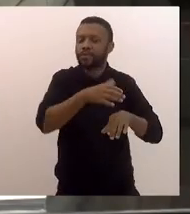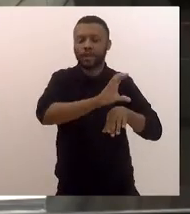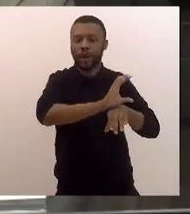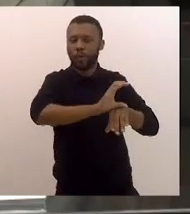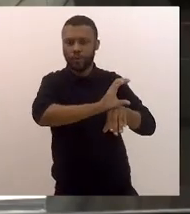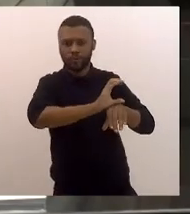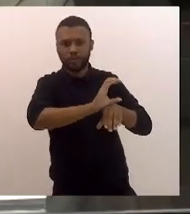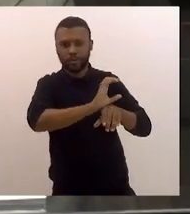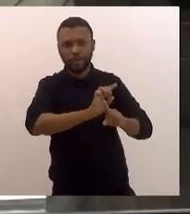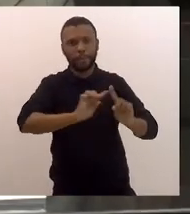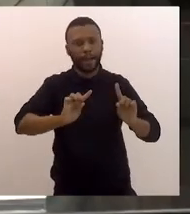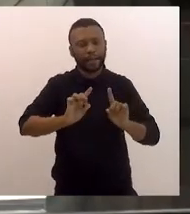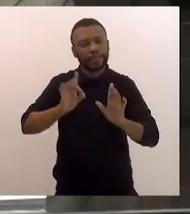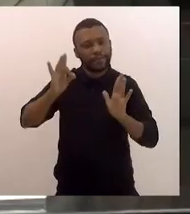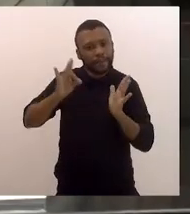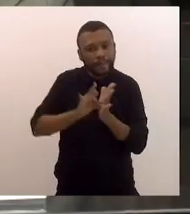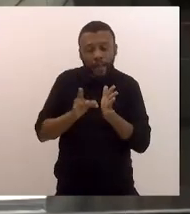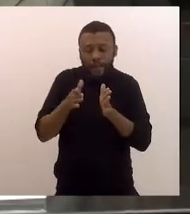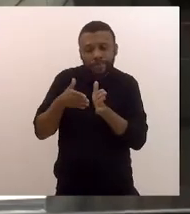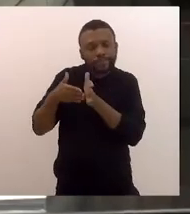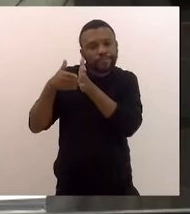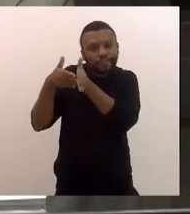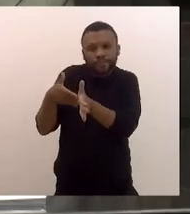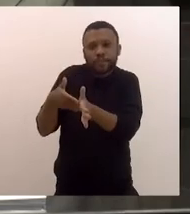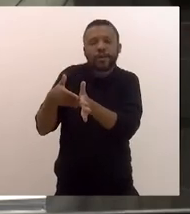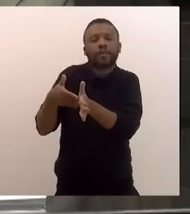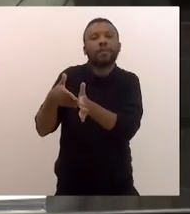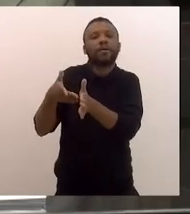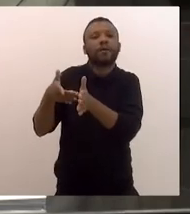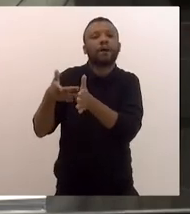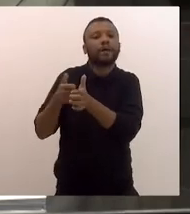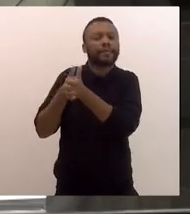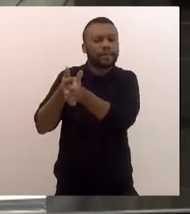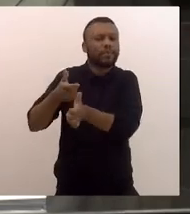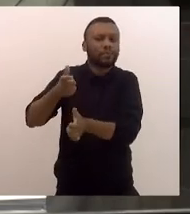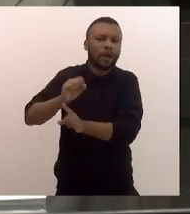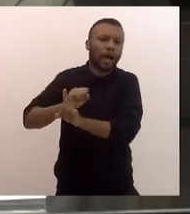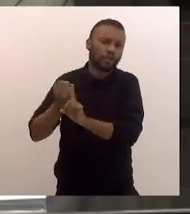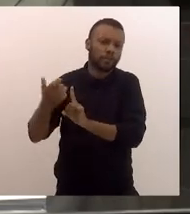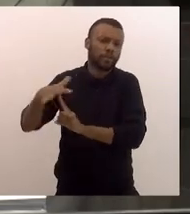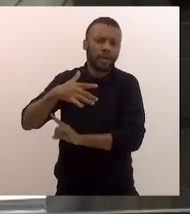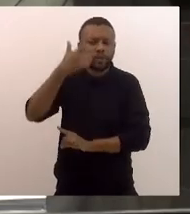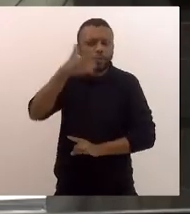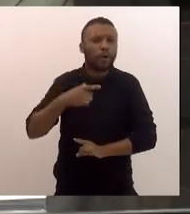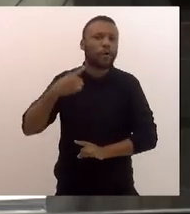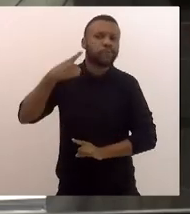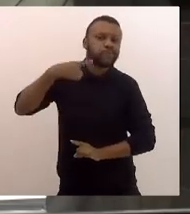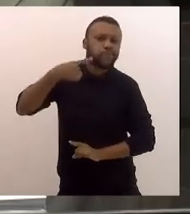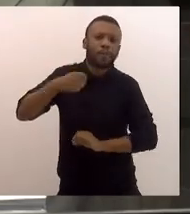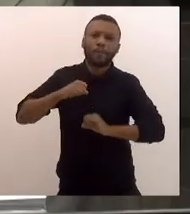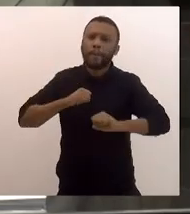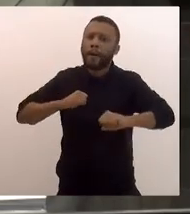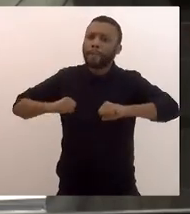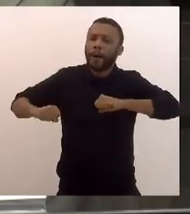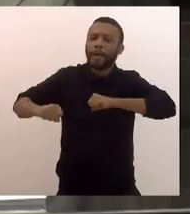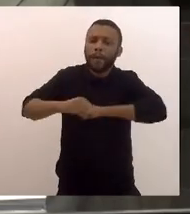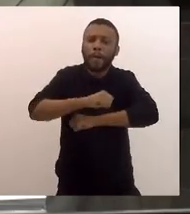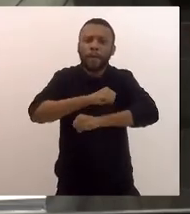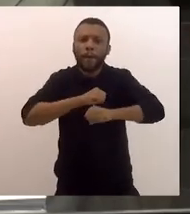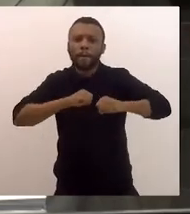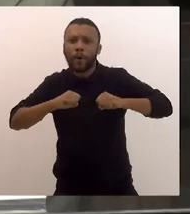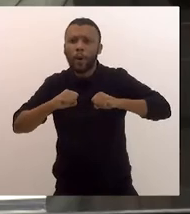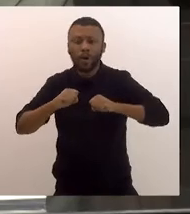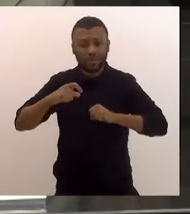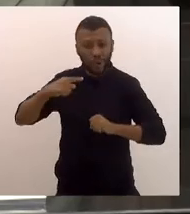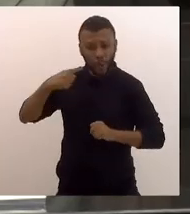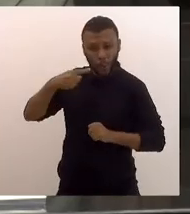aonde a sociedade a gente precisa e eu sou advogado militante e todo advogado tem um pouco de